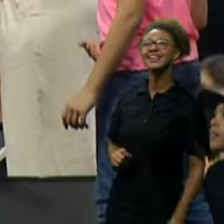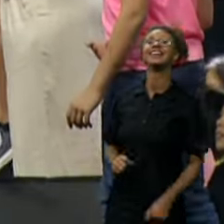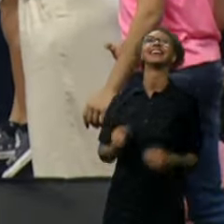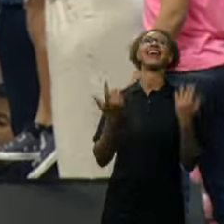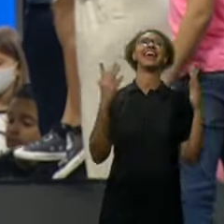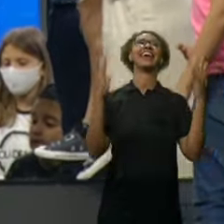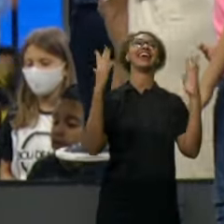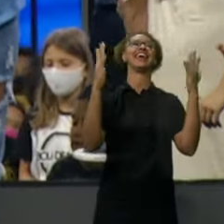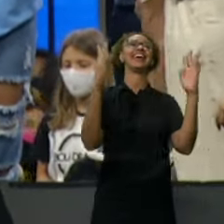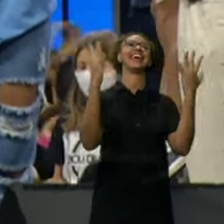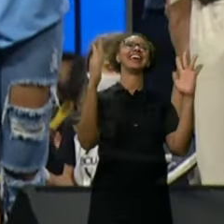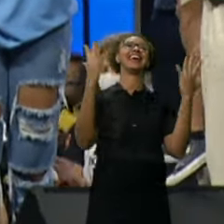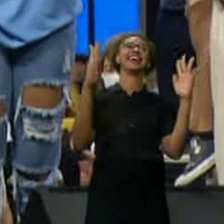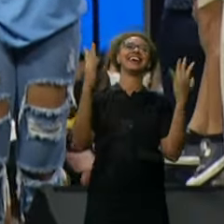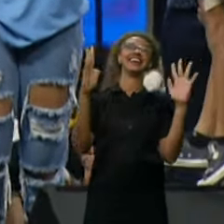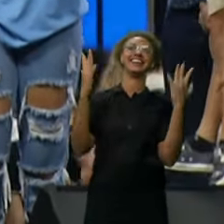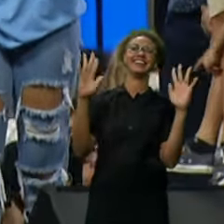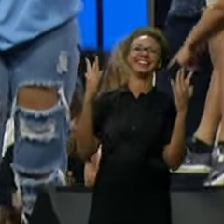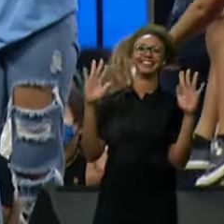é